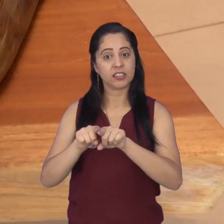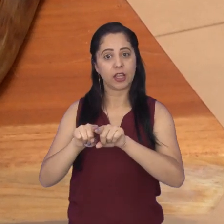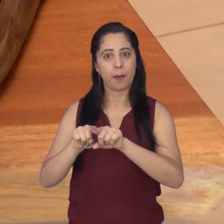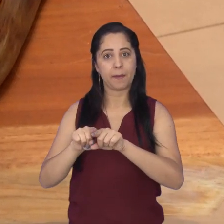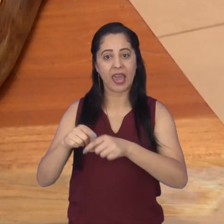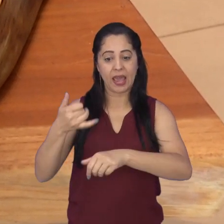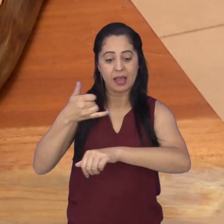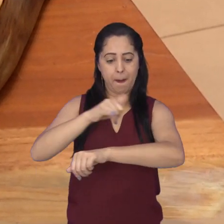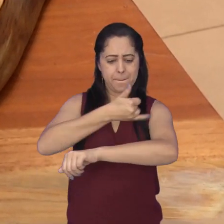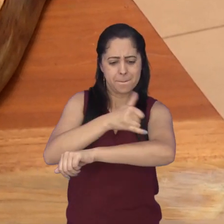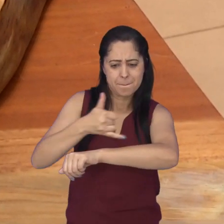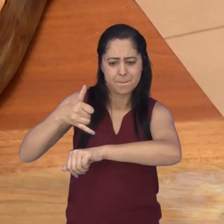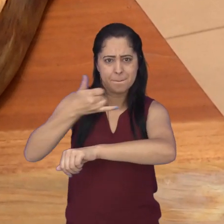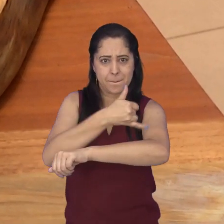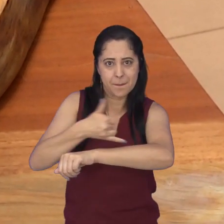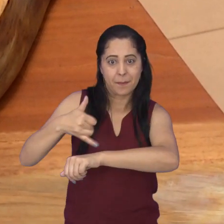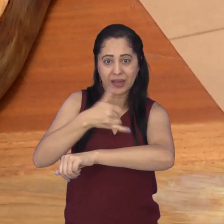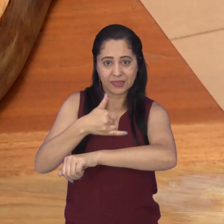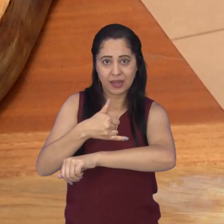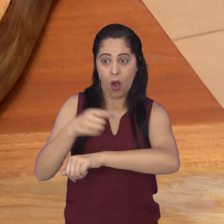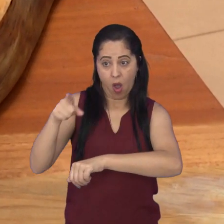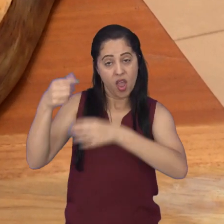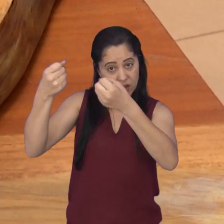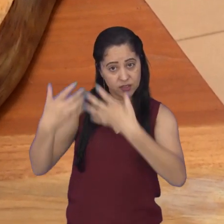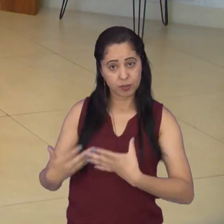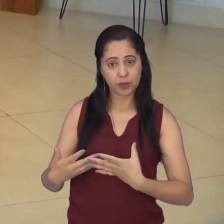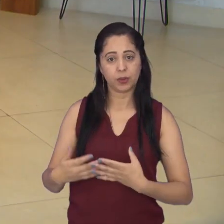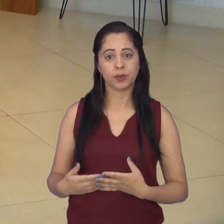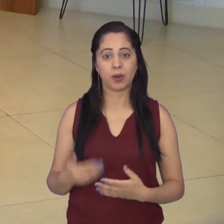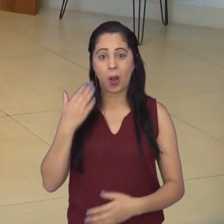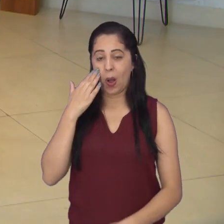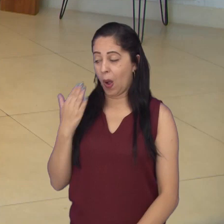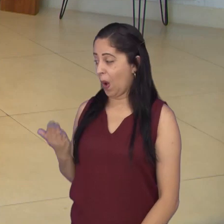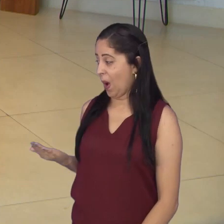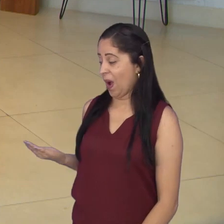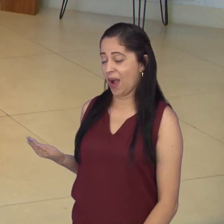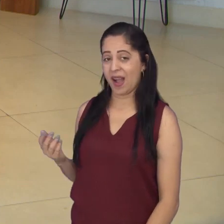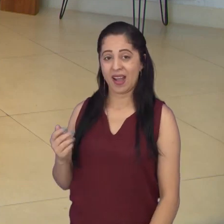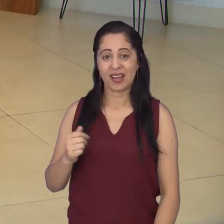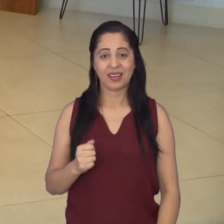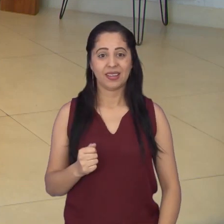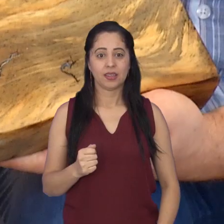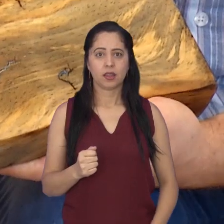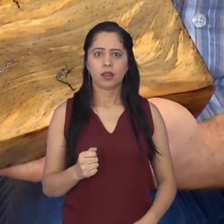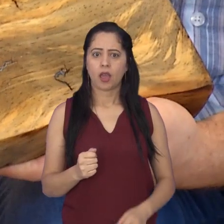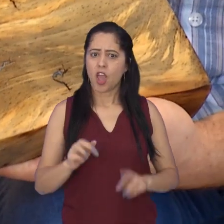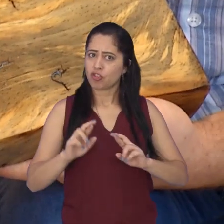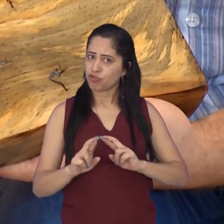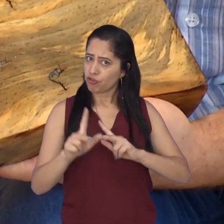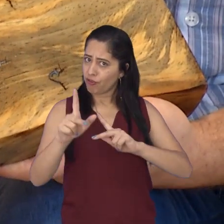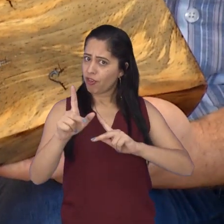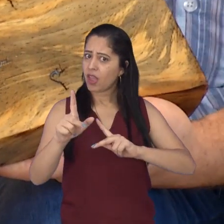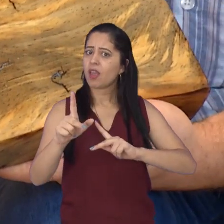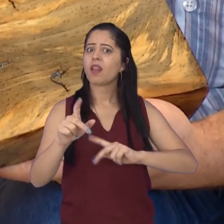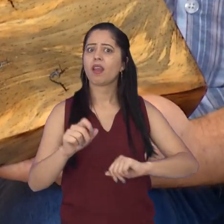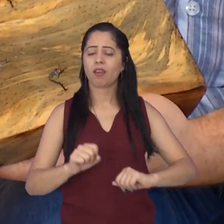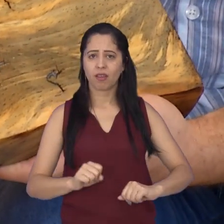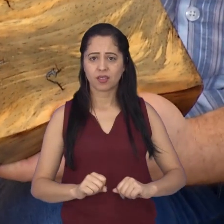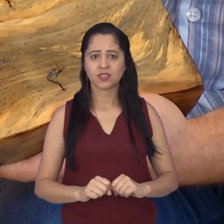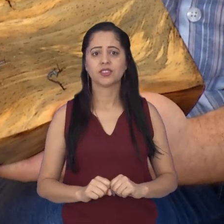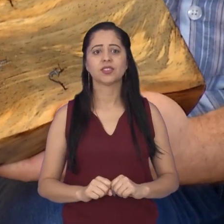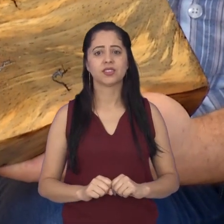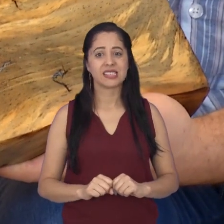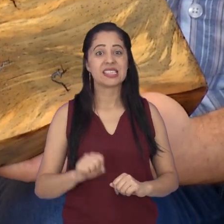Bruno explicou direitinho o processo pra gente. Esse trabalho aqui, ele é bem diferenciado. Ele é